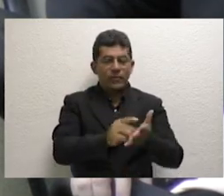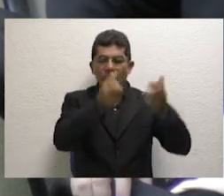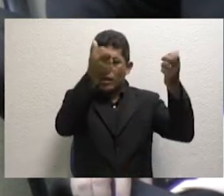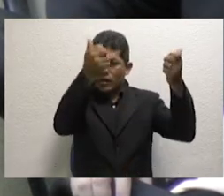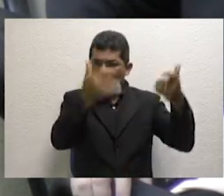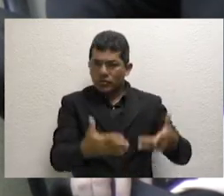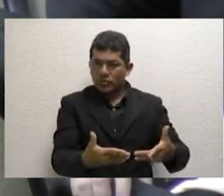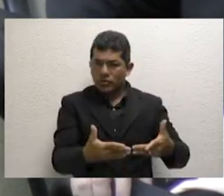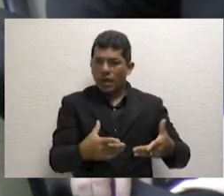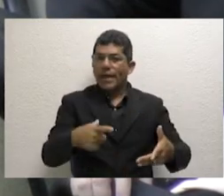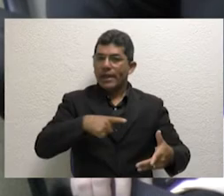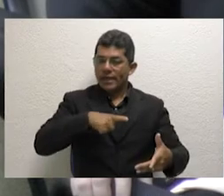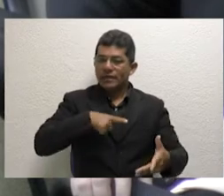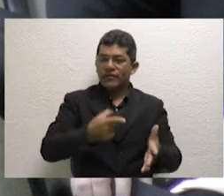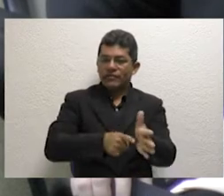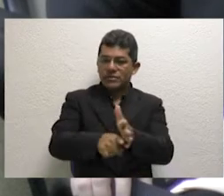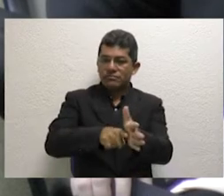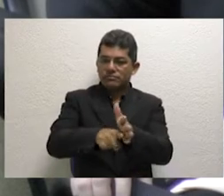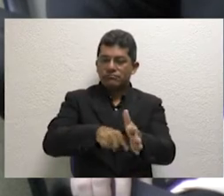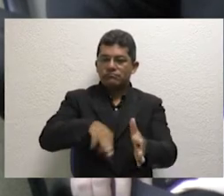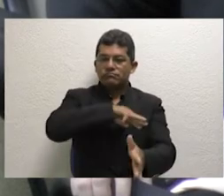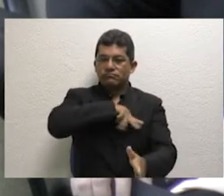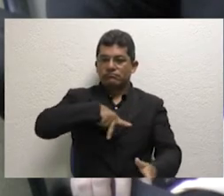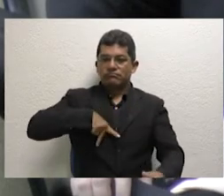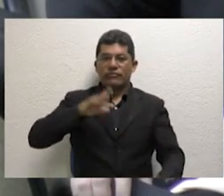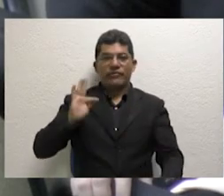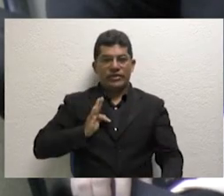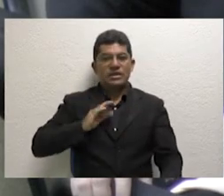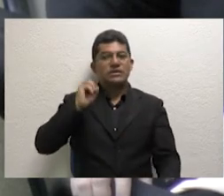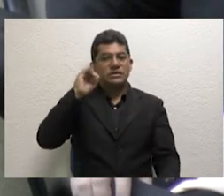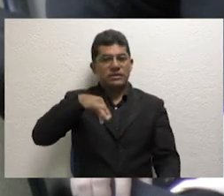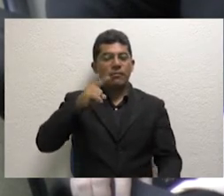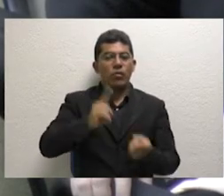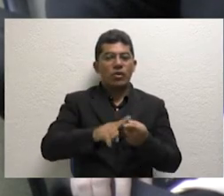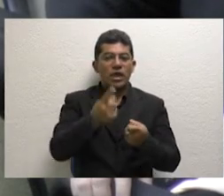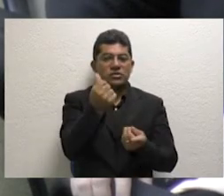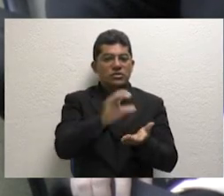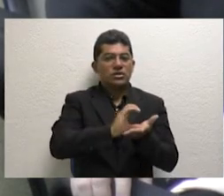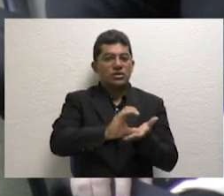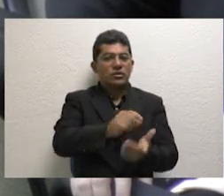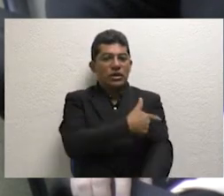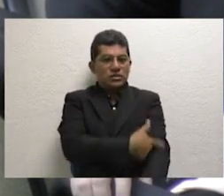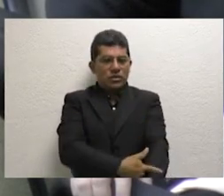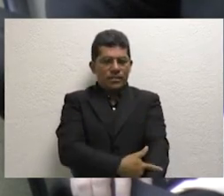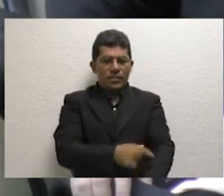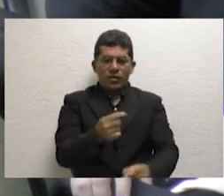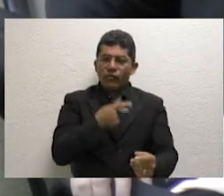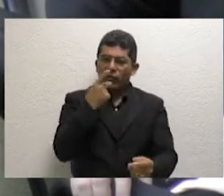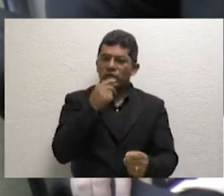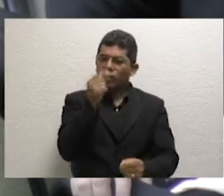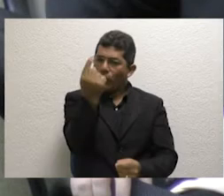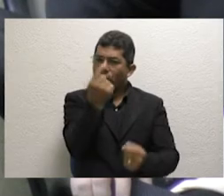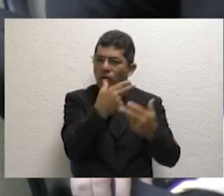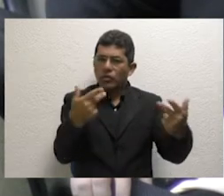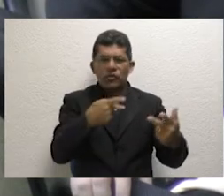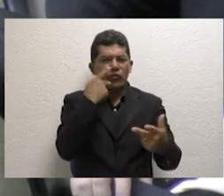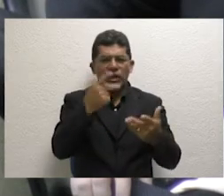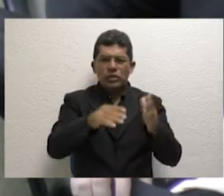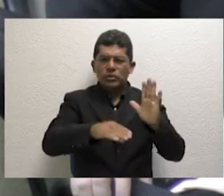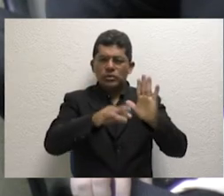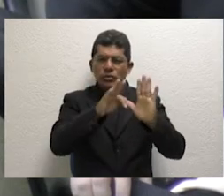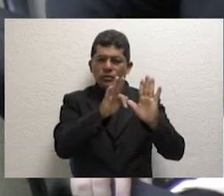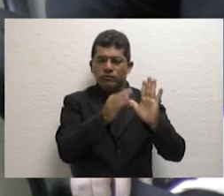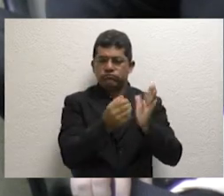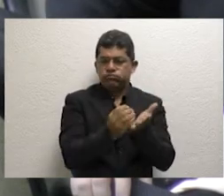ocorreram e que tem que ser apurados pelo Ministério Público Federal sim porque é dinheiro da educação eu vou dar só um dado não vou nem falar do